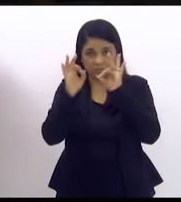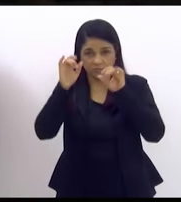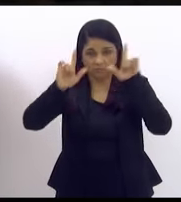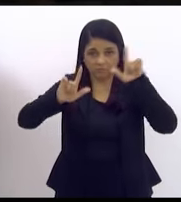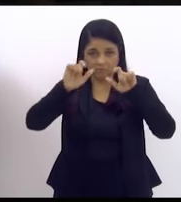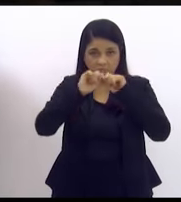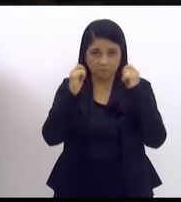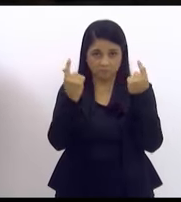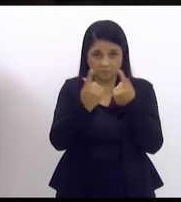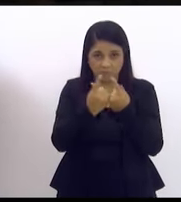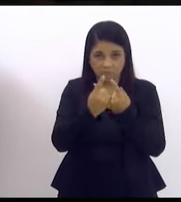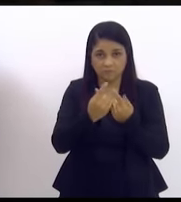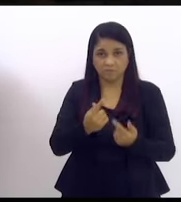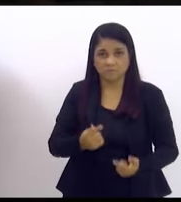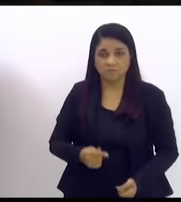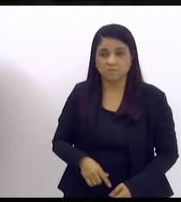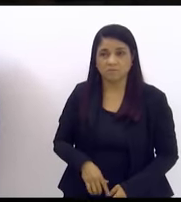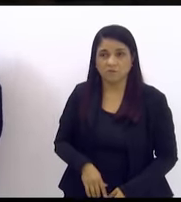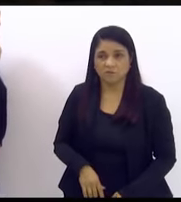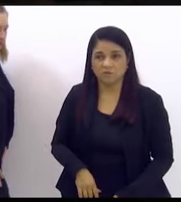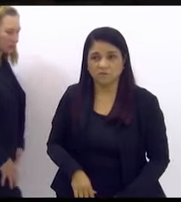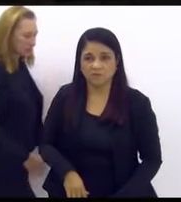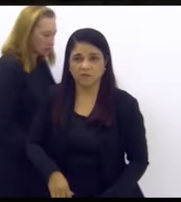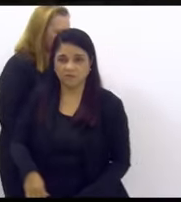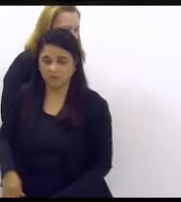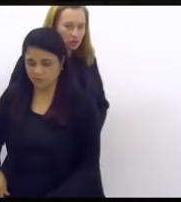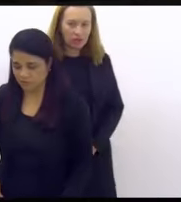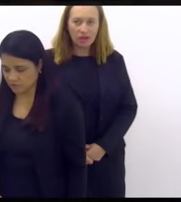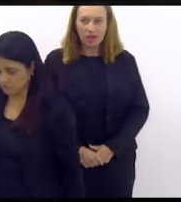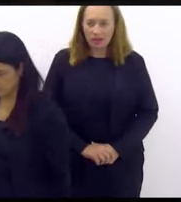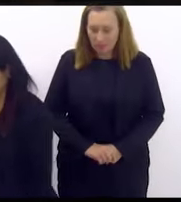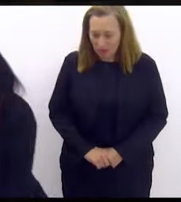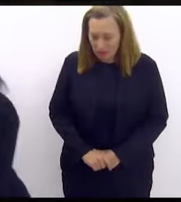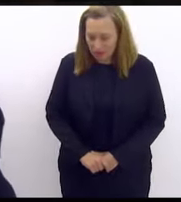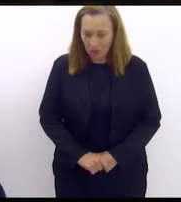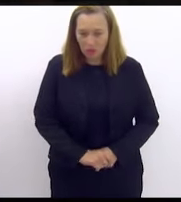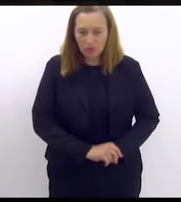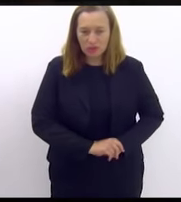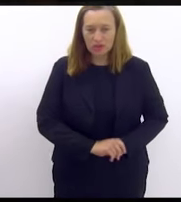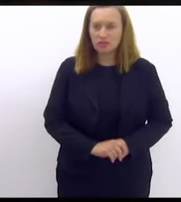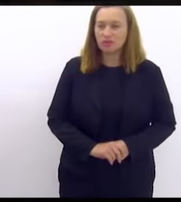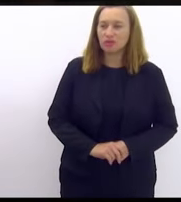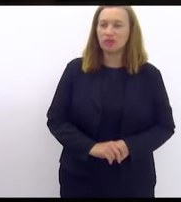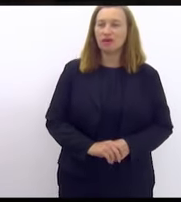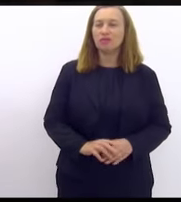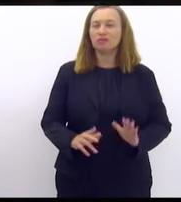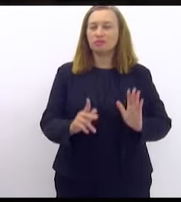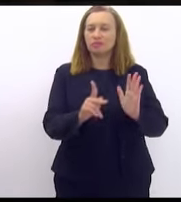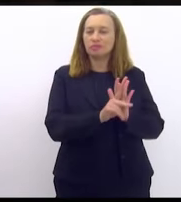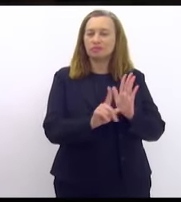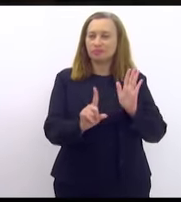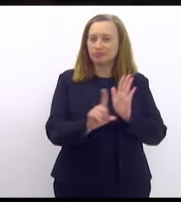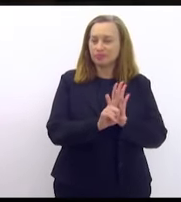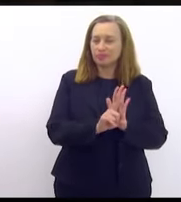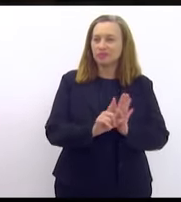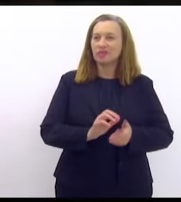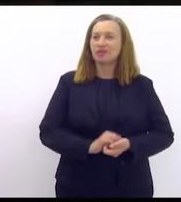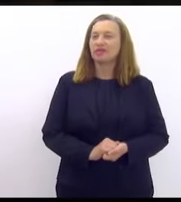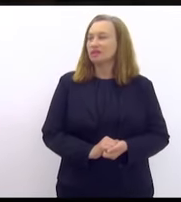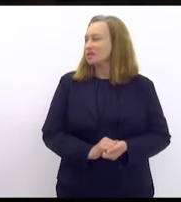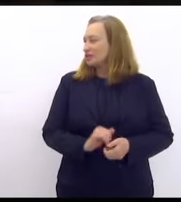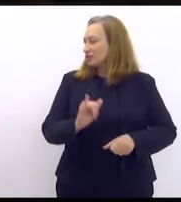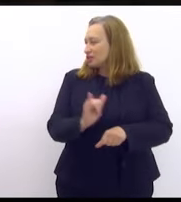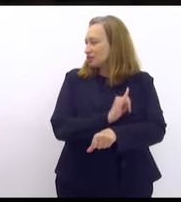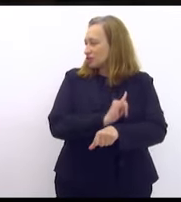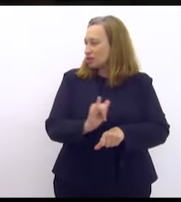Alerj. Vamos discutir o projeto de lei que trata do Plano Estratégico